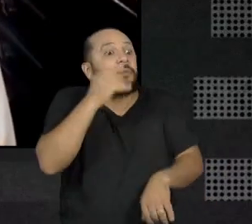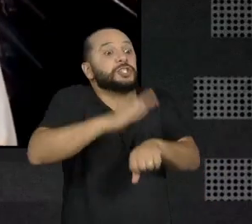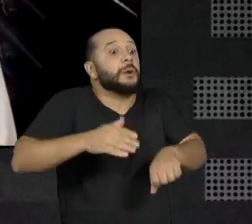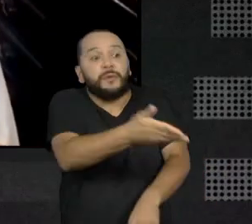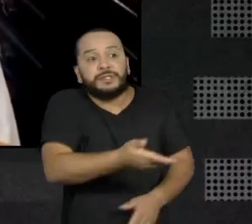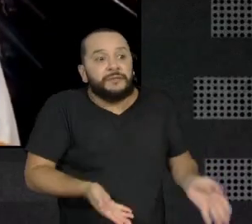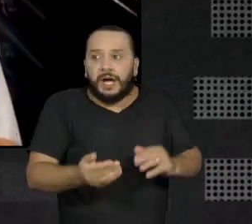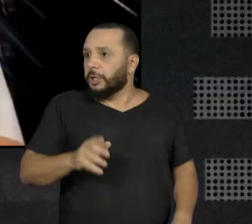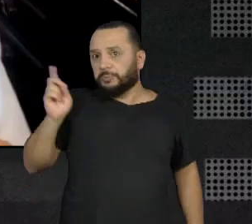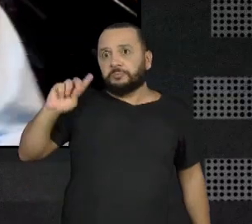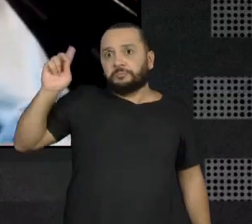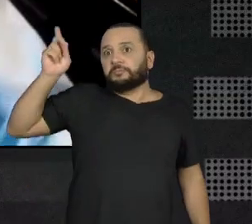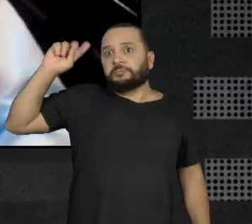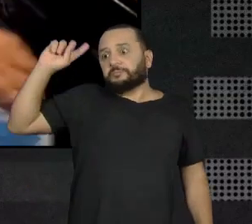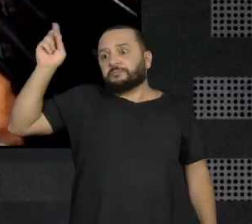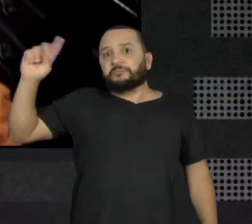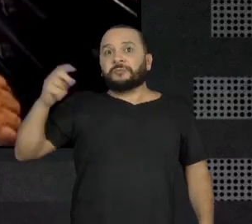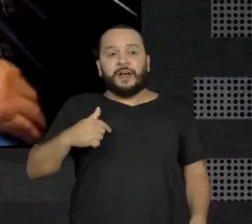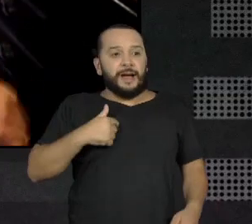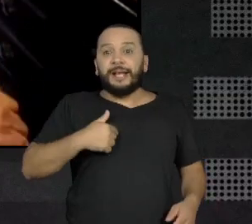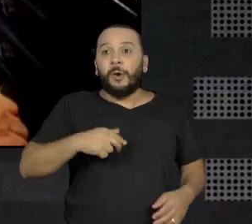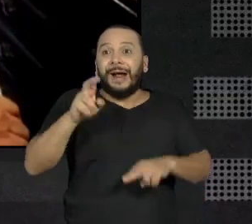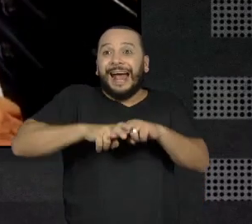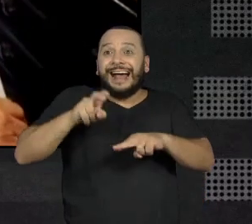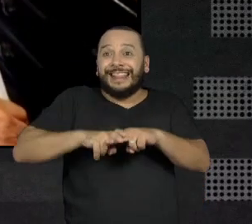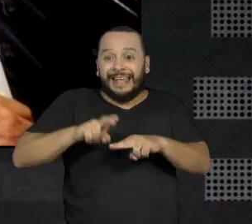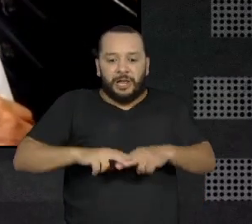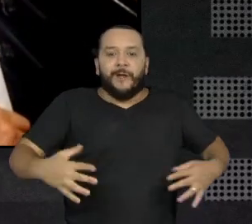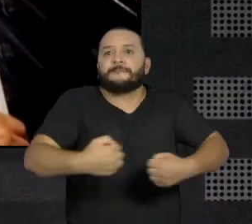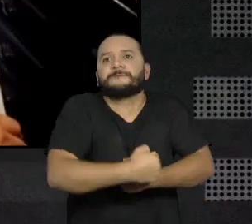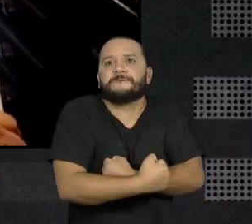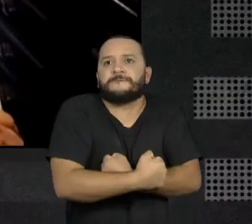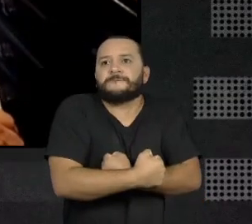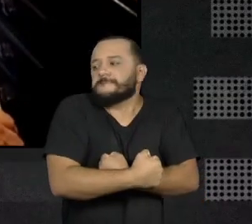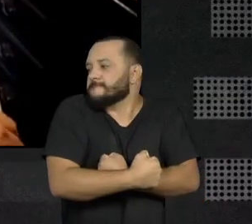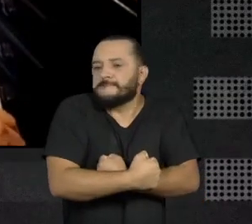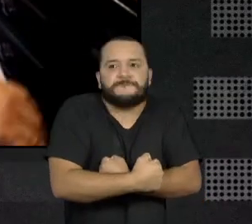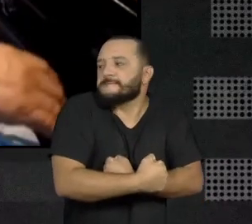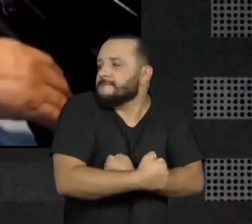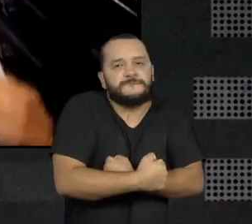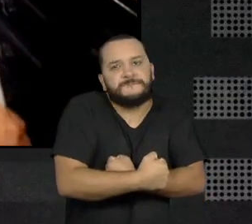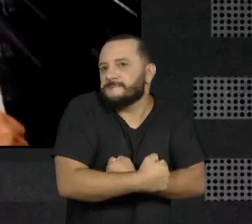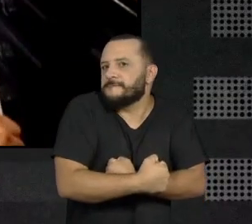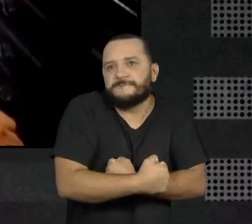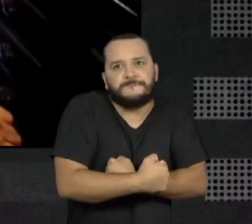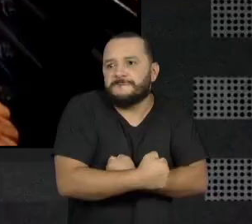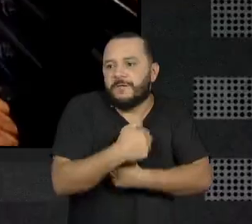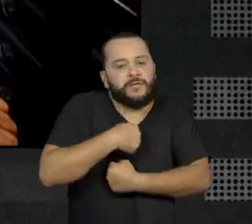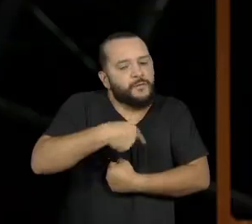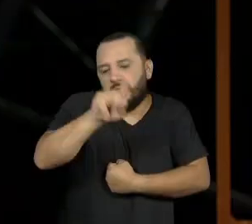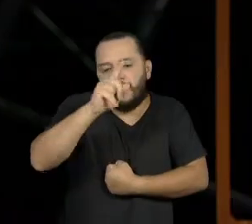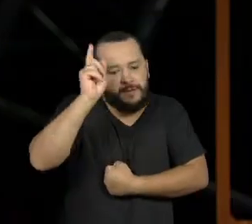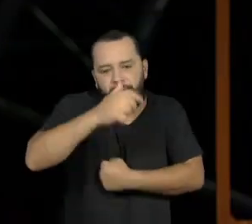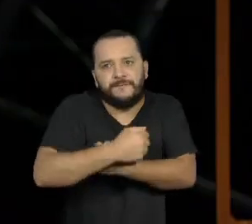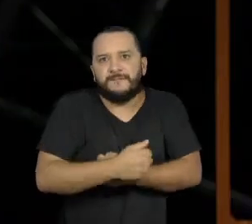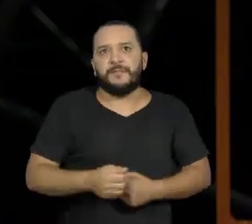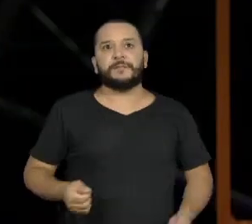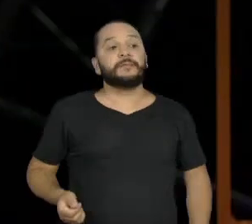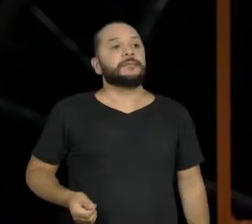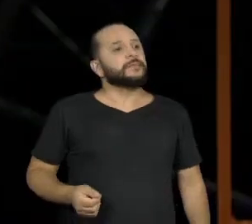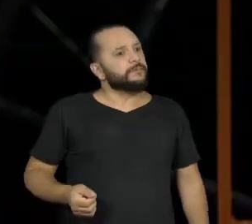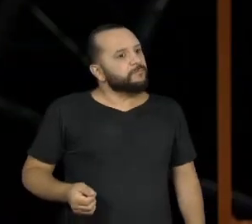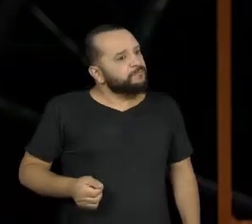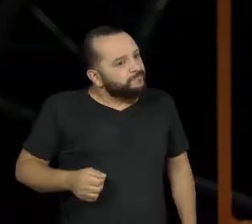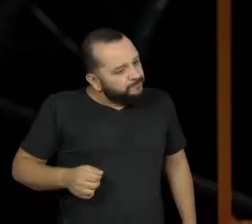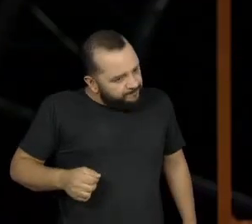assim. Não vou, mãe. E agarrei na cadeira e não largava a cadeira. Casei com a cadeira. Minha mãe falou,